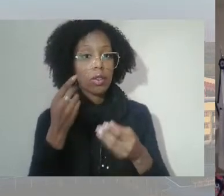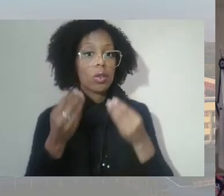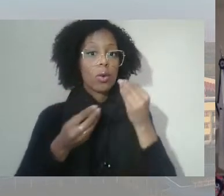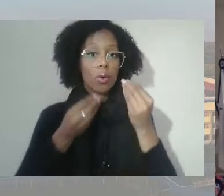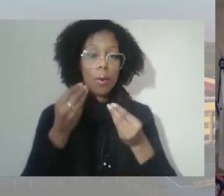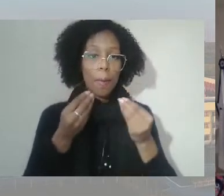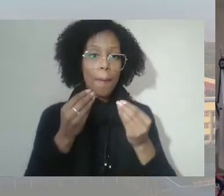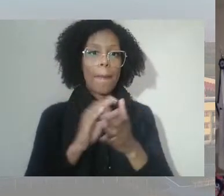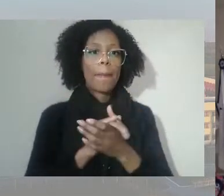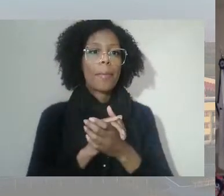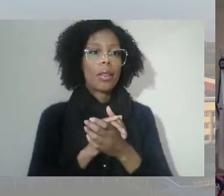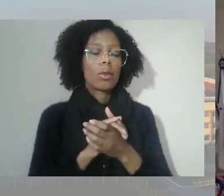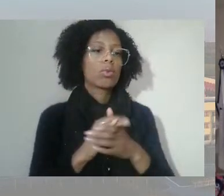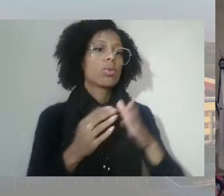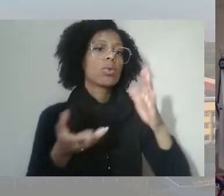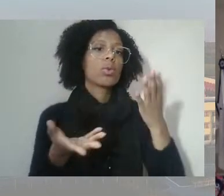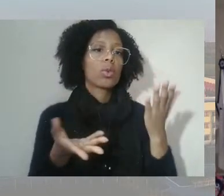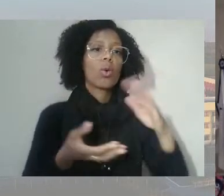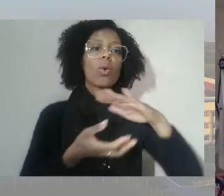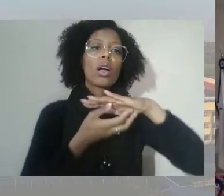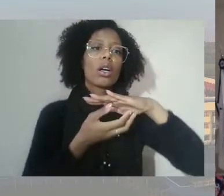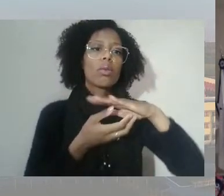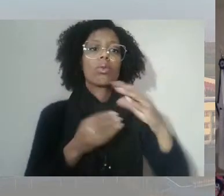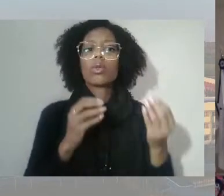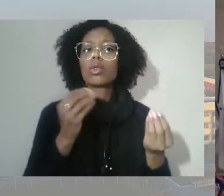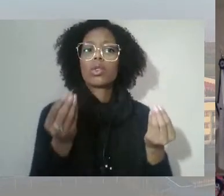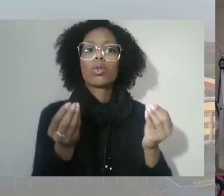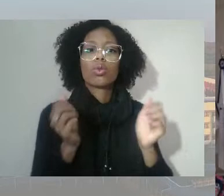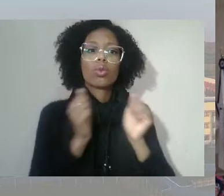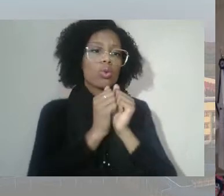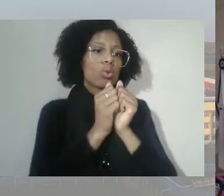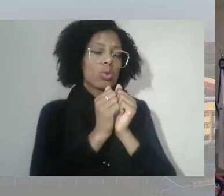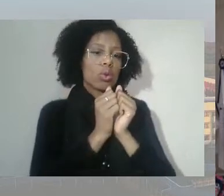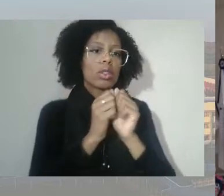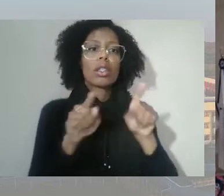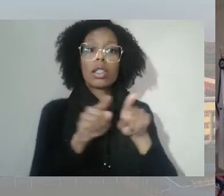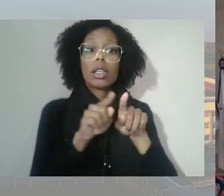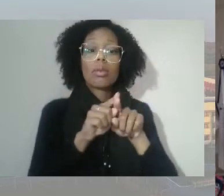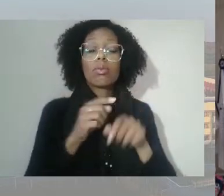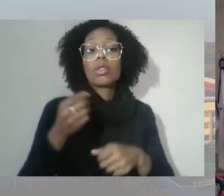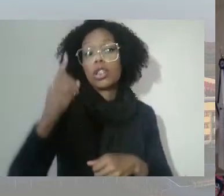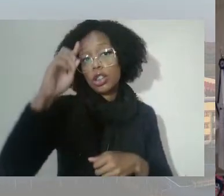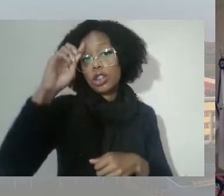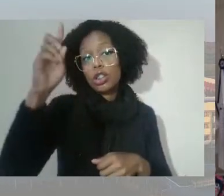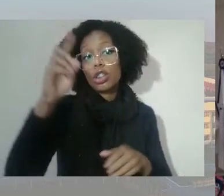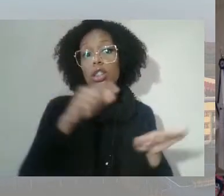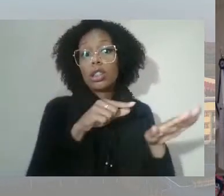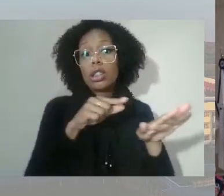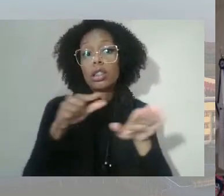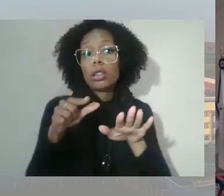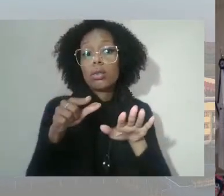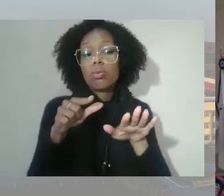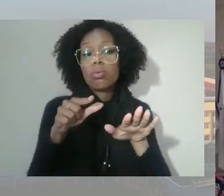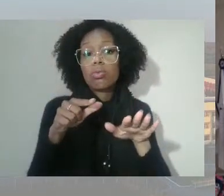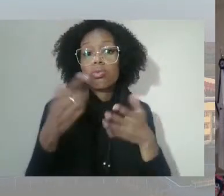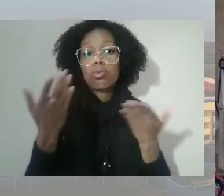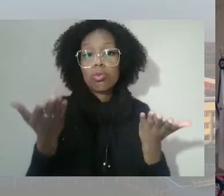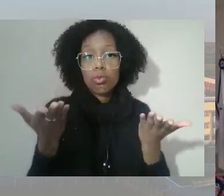o campus que vai sediar o CIEP e uma indicação de data, ao menos durante a semana, tá,